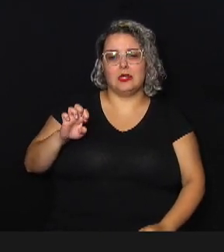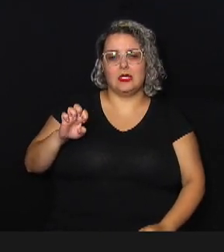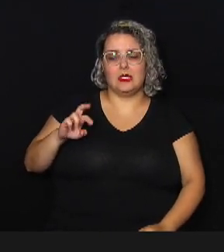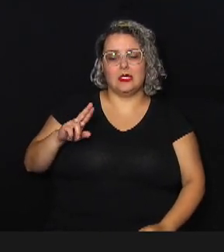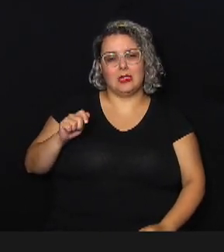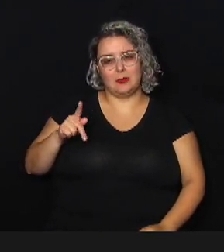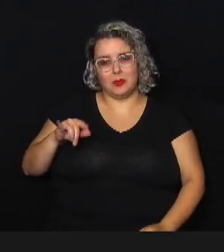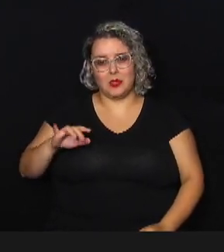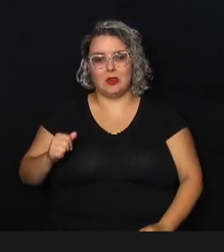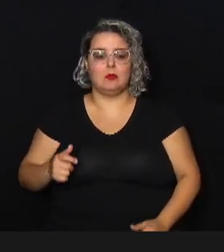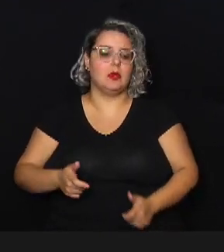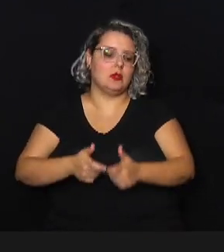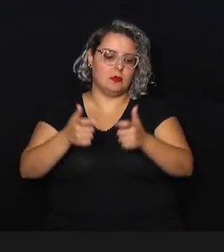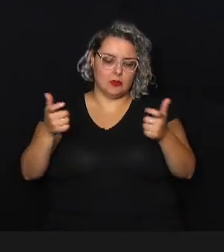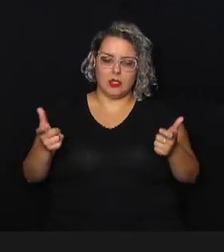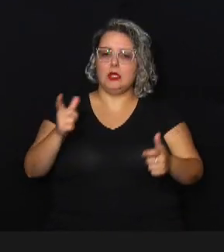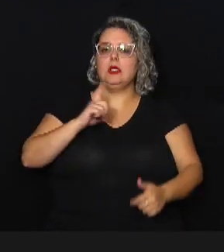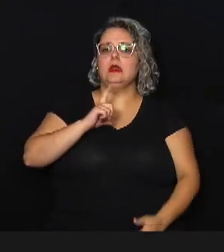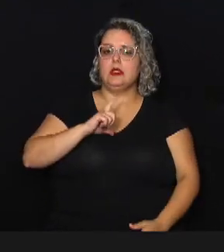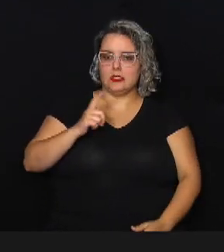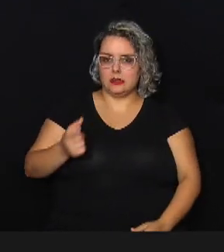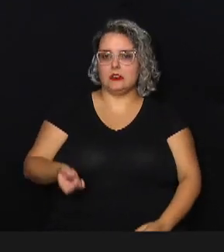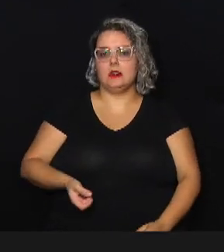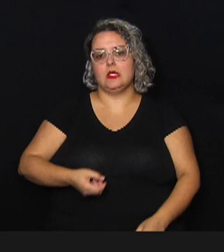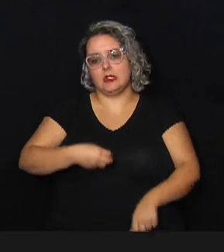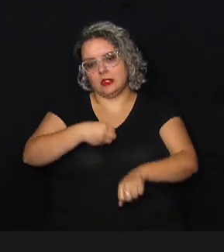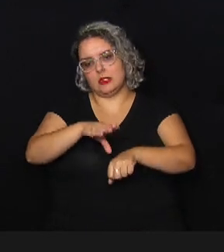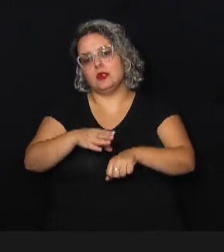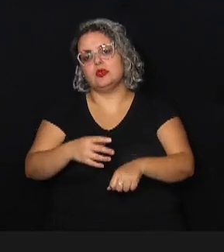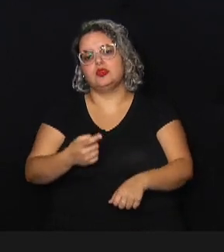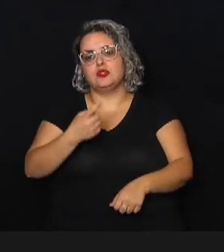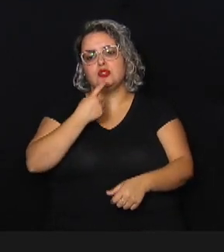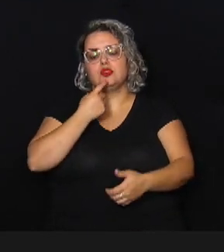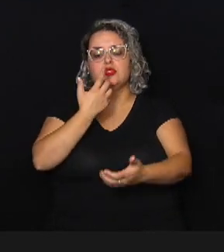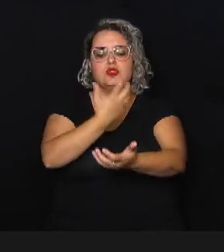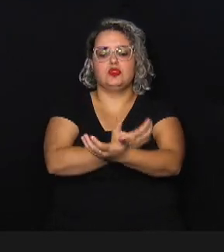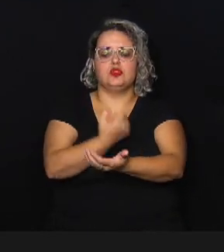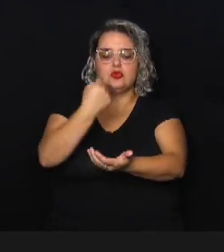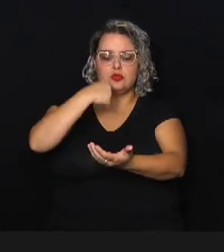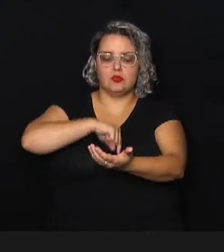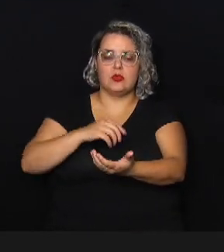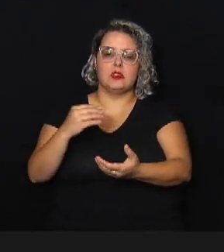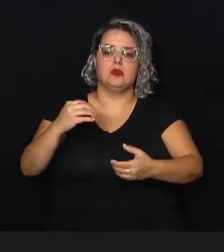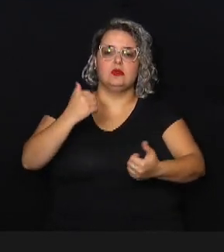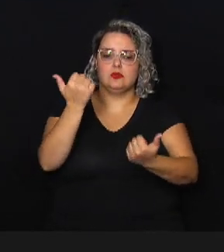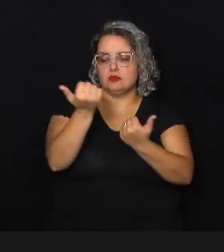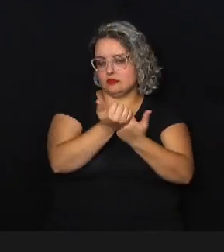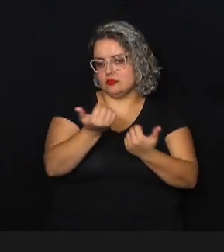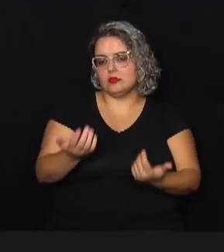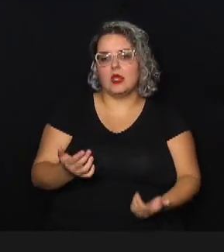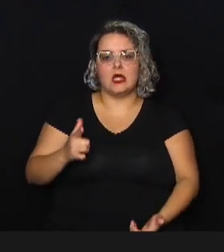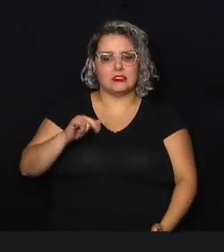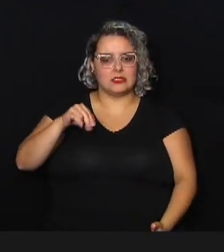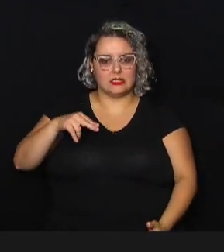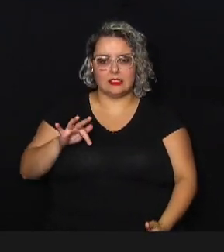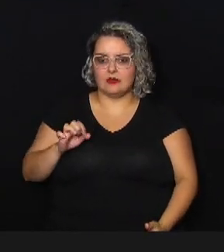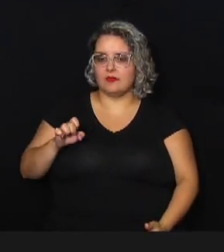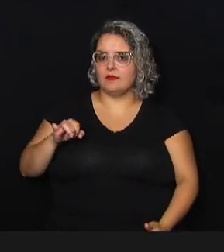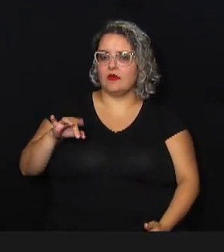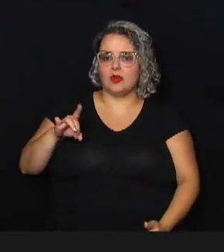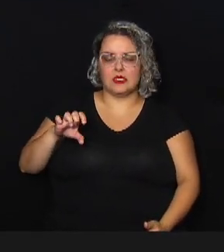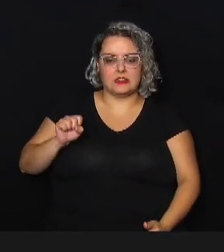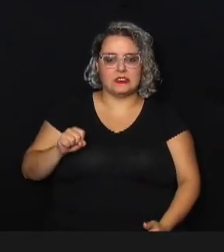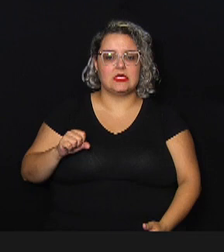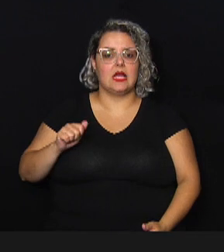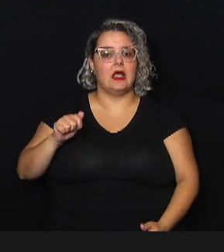tá? Você tem indicação de transplante de medula óssea. Basicamente, nas leucemias linfóides agudas, quase 100% dos